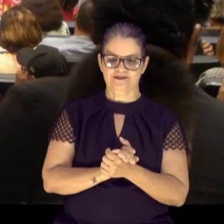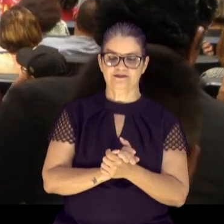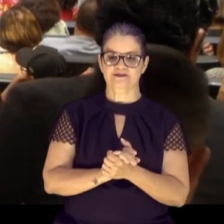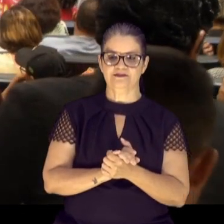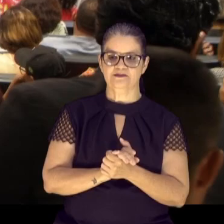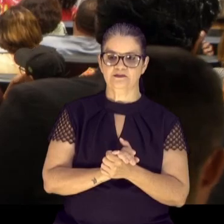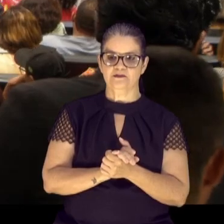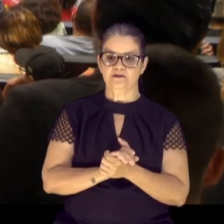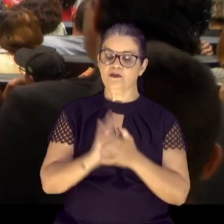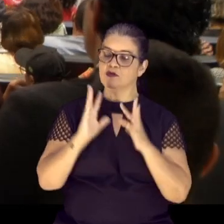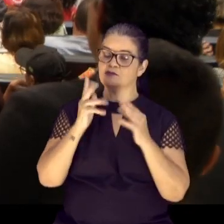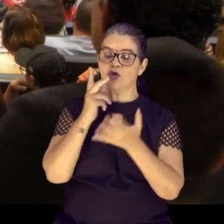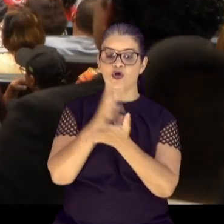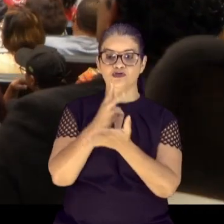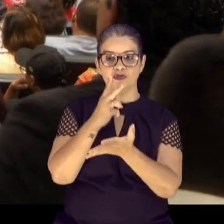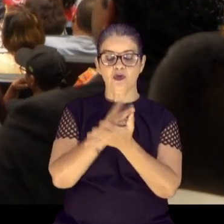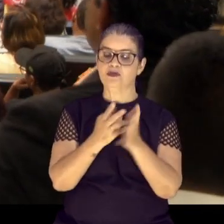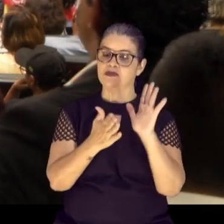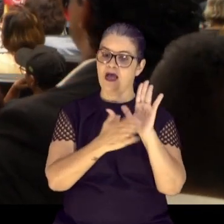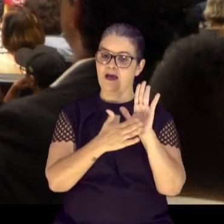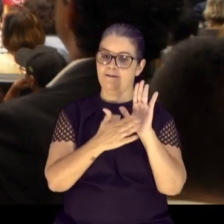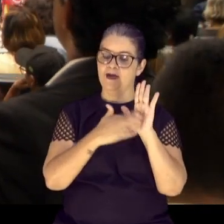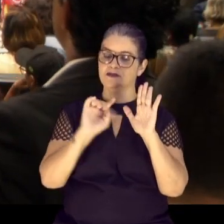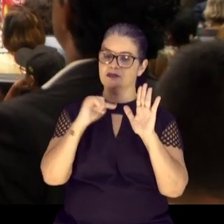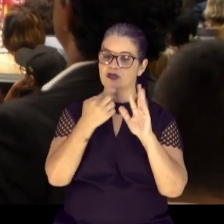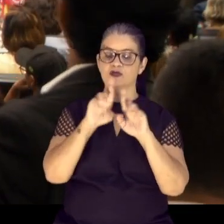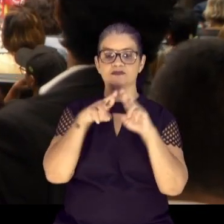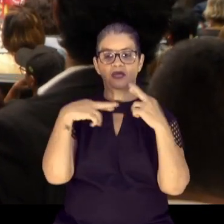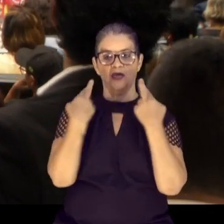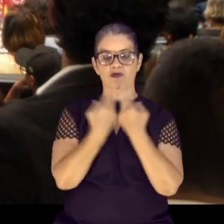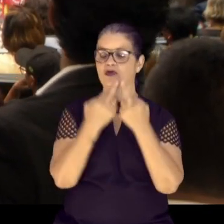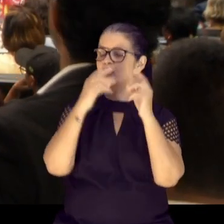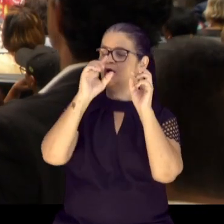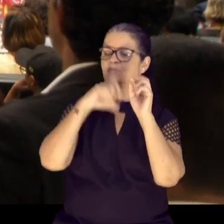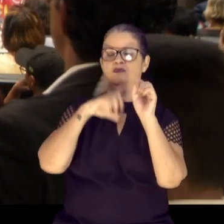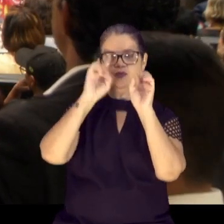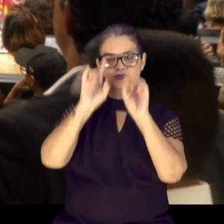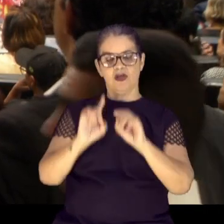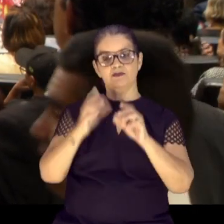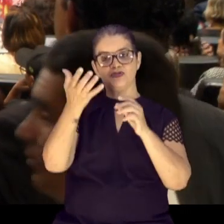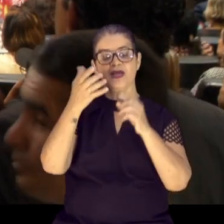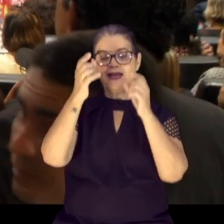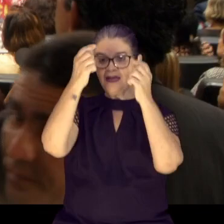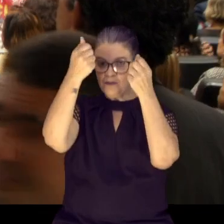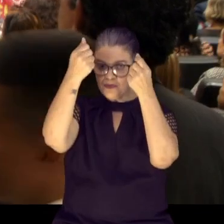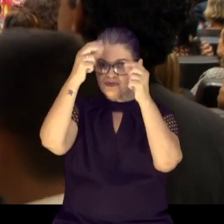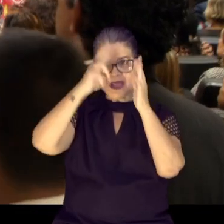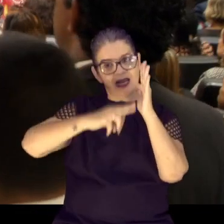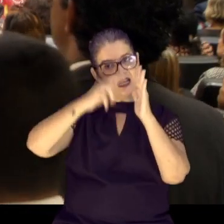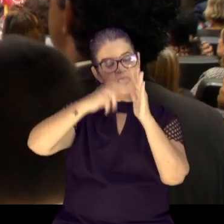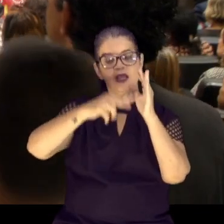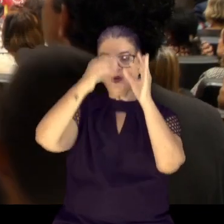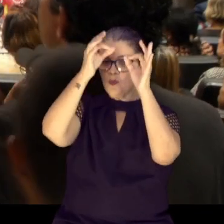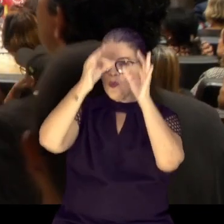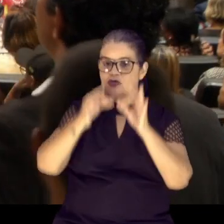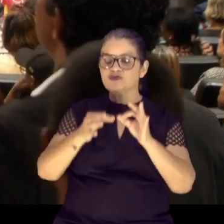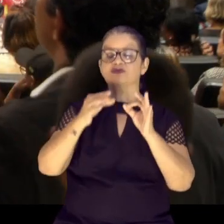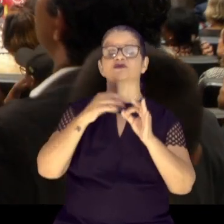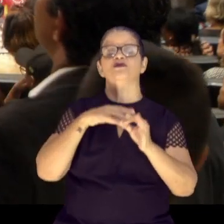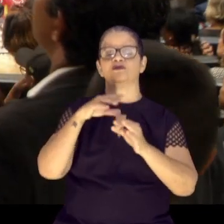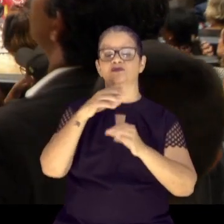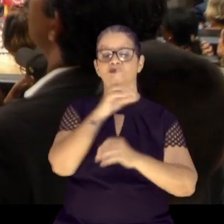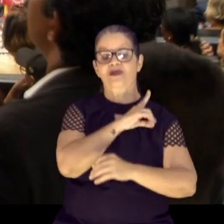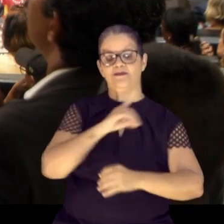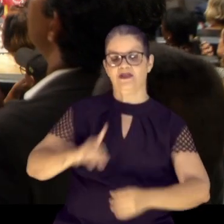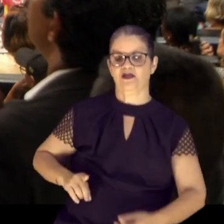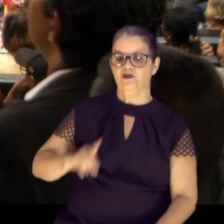Antes de darmos continuidade à pauta da nossa reunião solene, queremos ler uma justificativa do deputado Valdemar Borges.